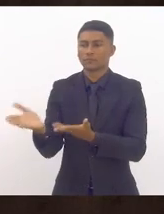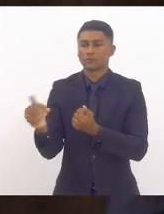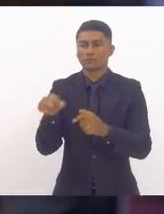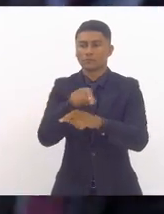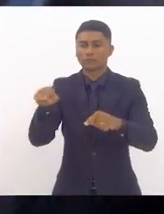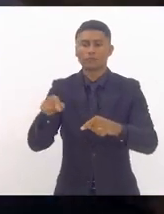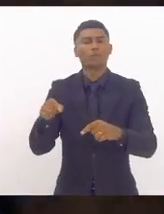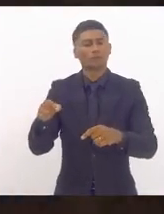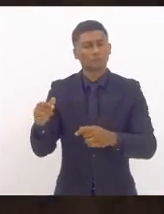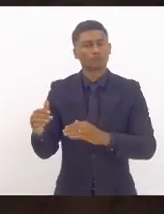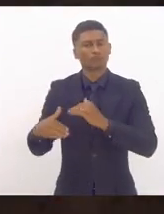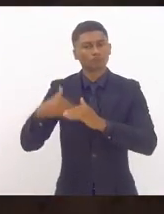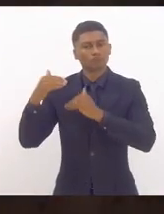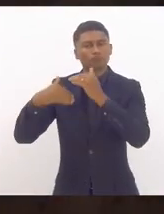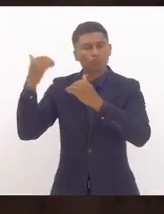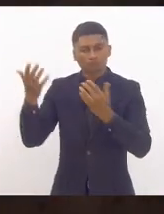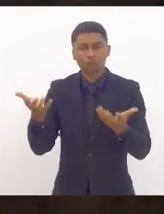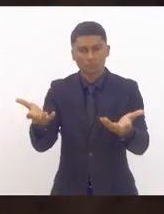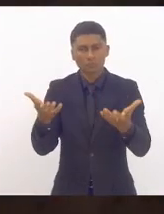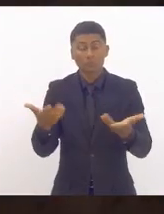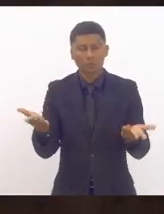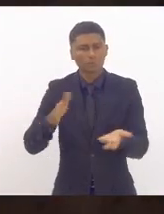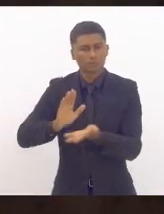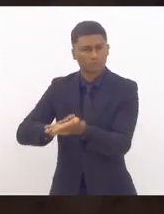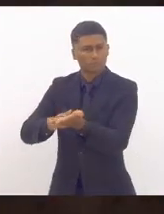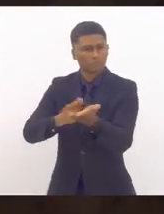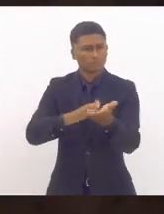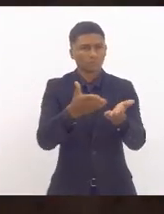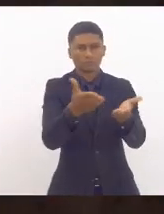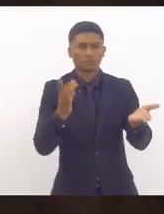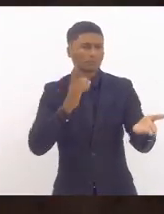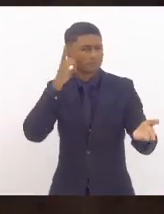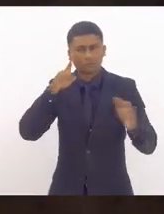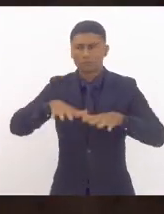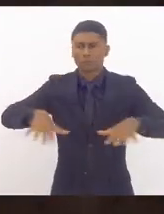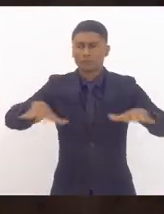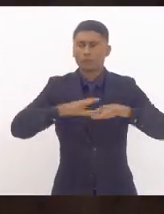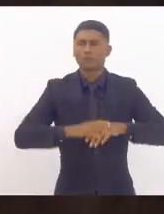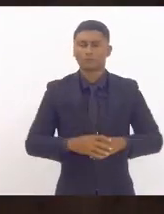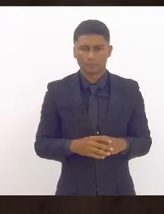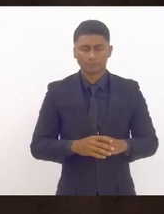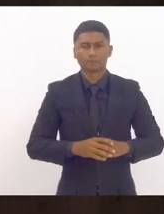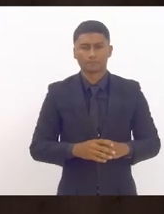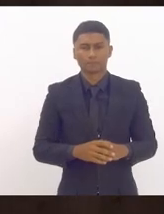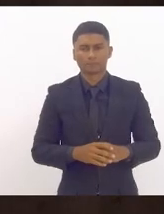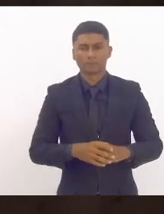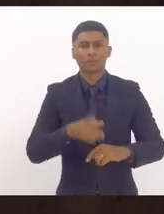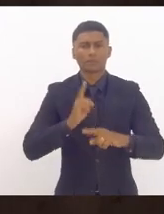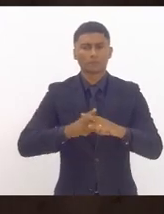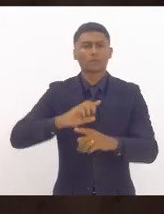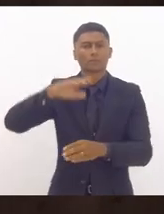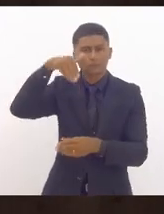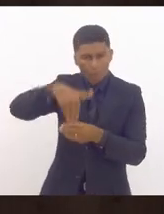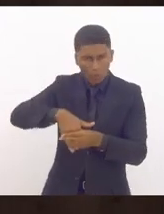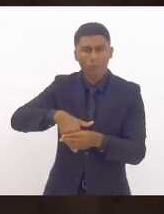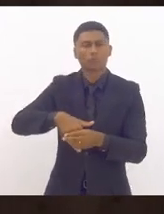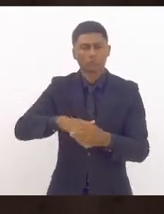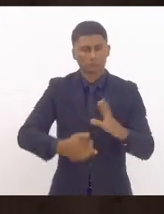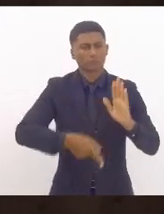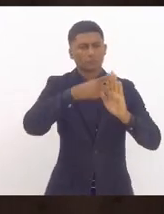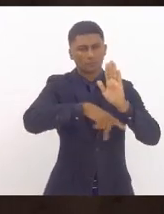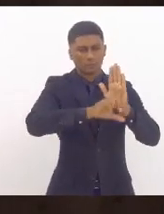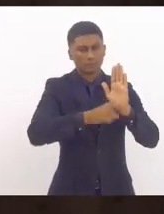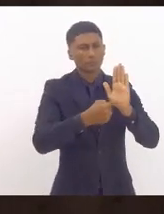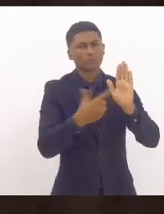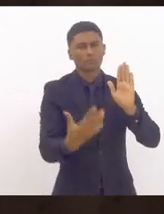na sua tenra juventude. Então, eu quero parabenizar os meus pares ter votado neste projeto e pedir